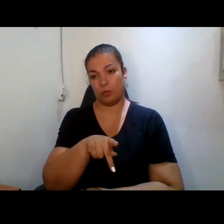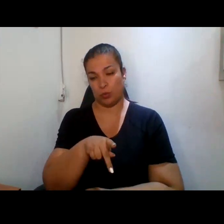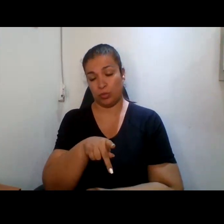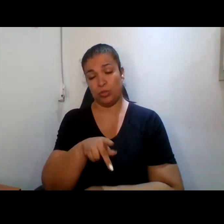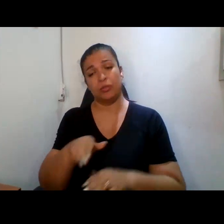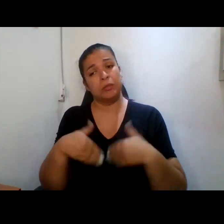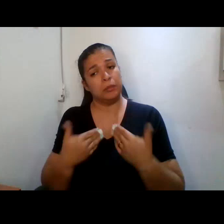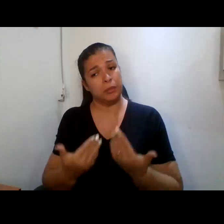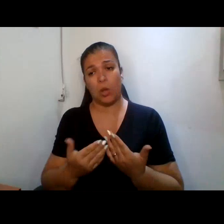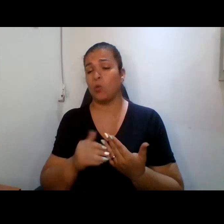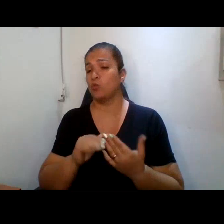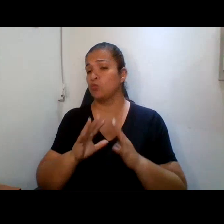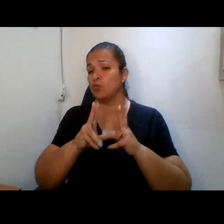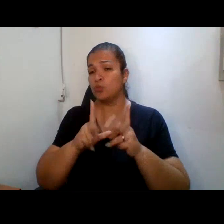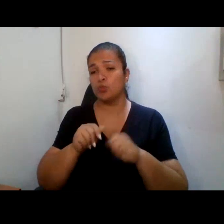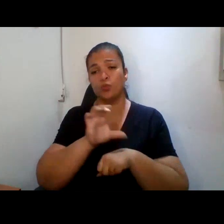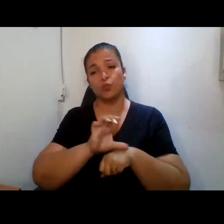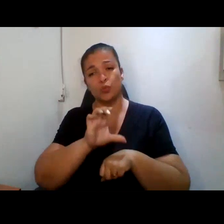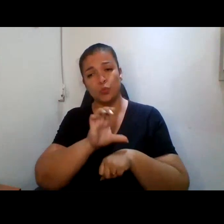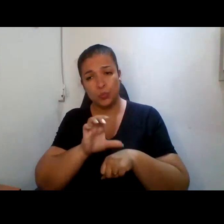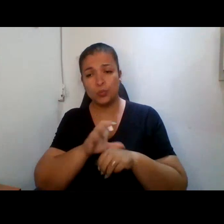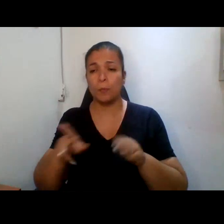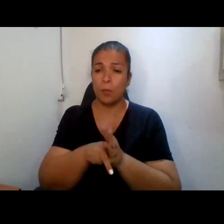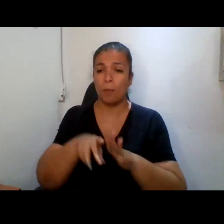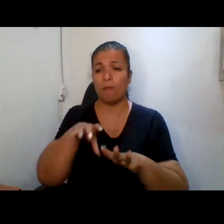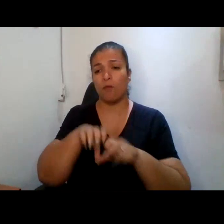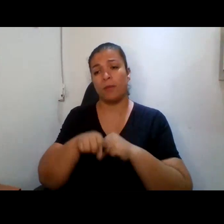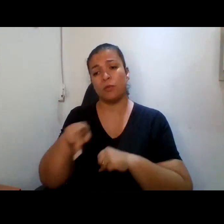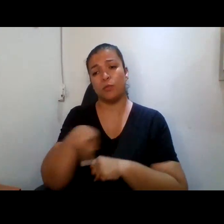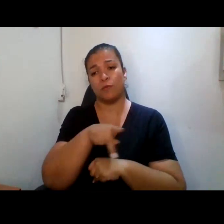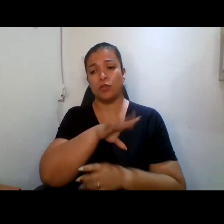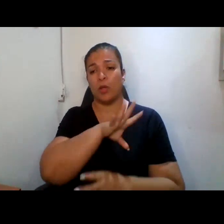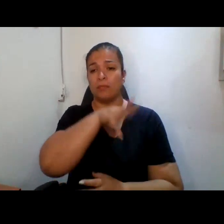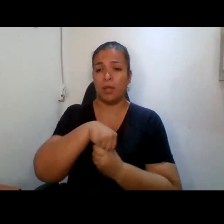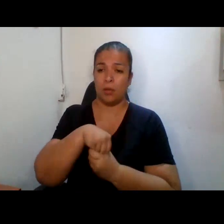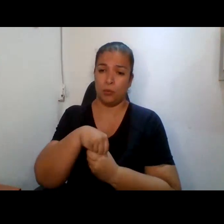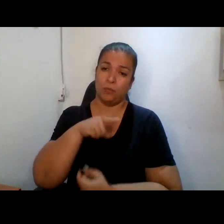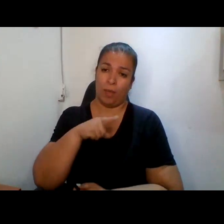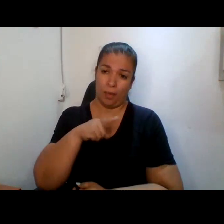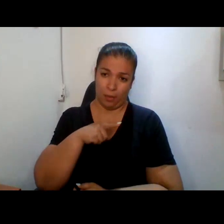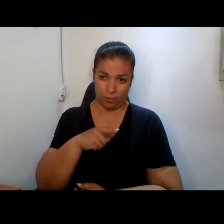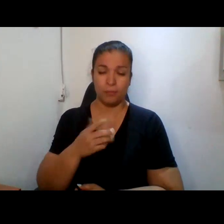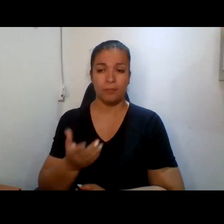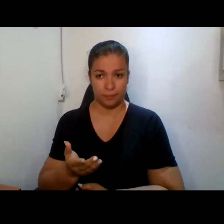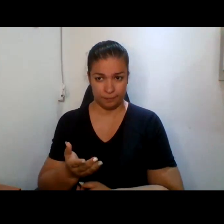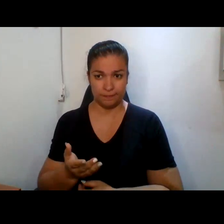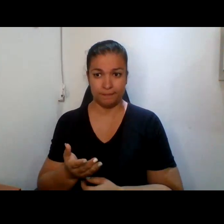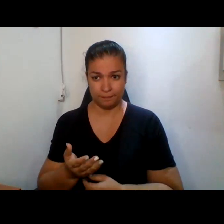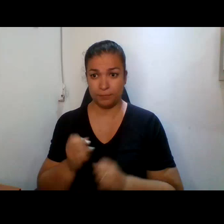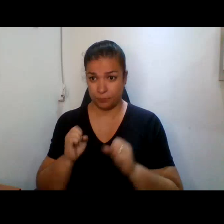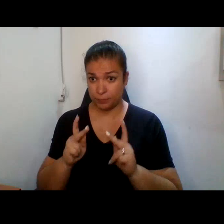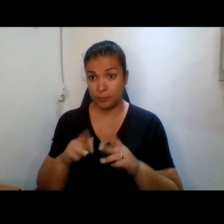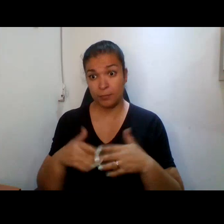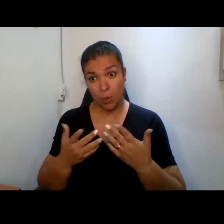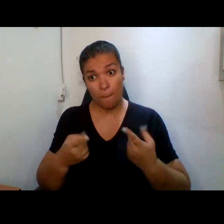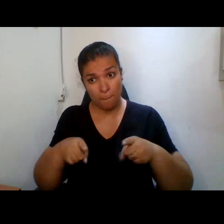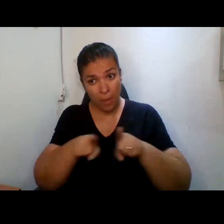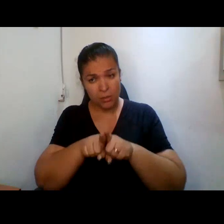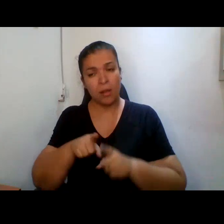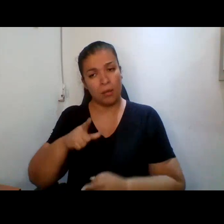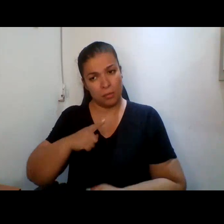todos os cursos de formação de professores. Tá, Paulo? Então, a parceria ela já